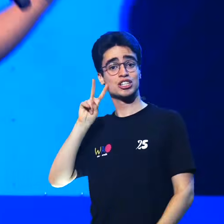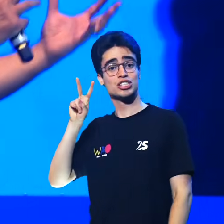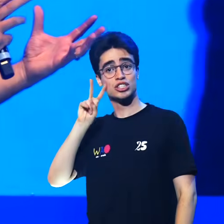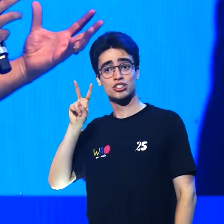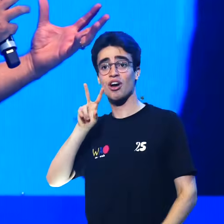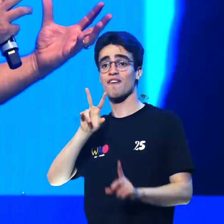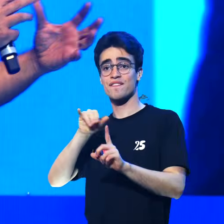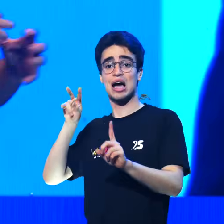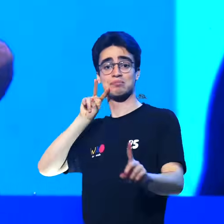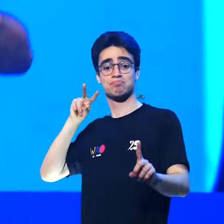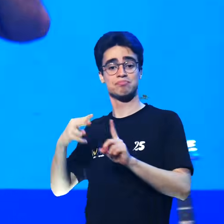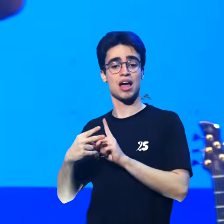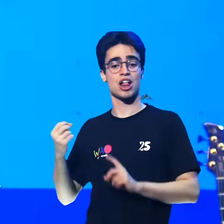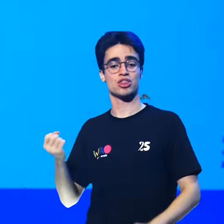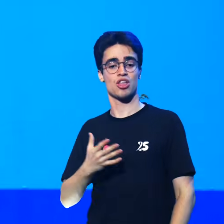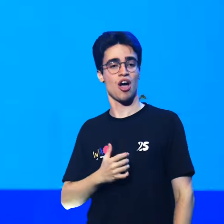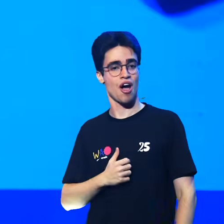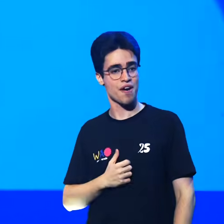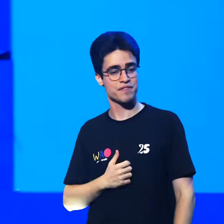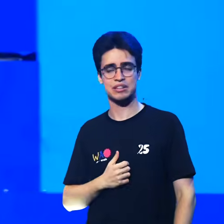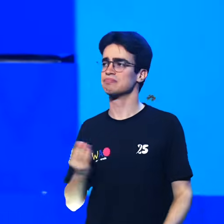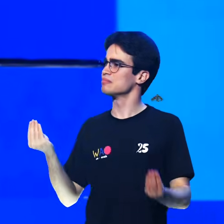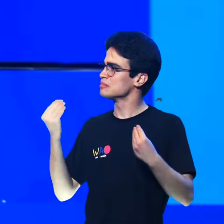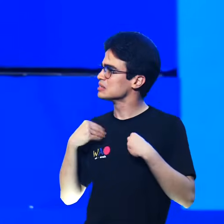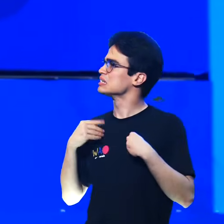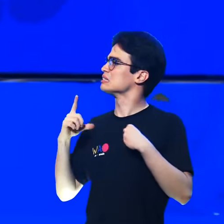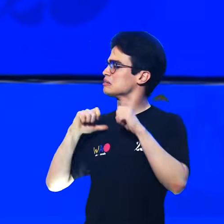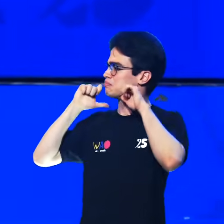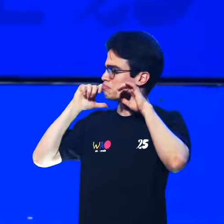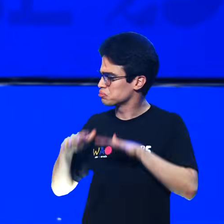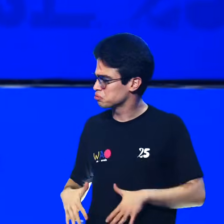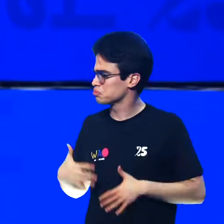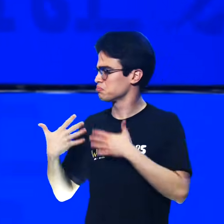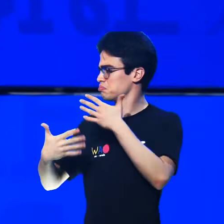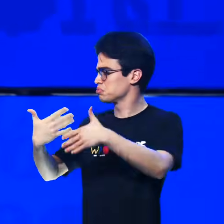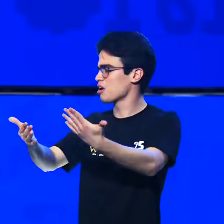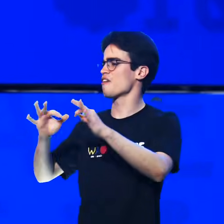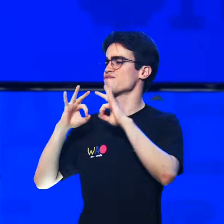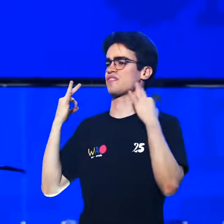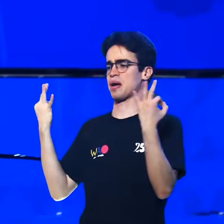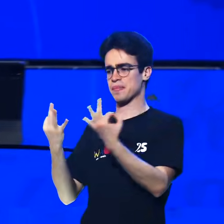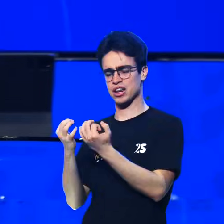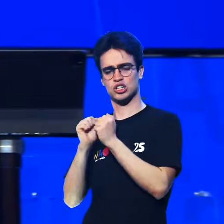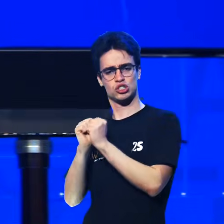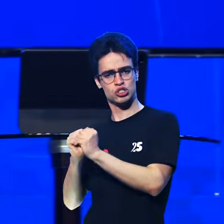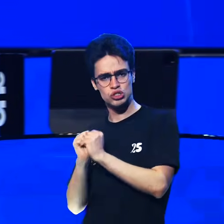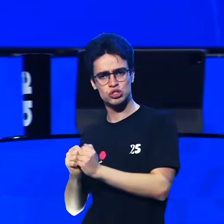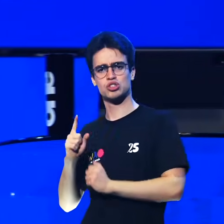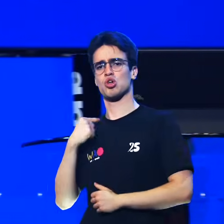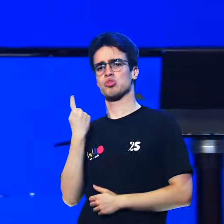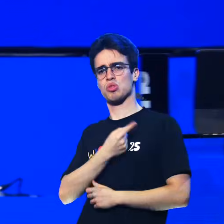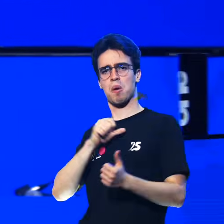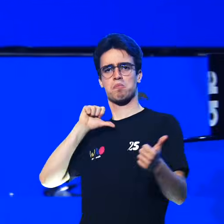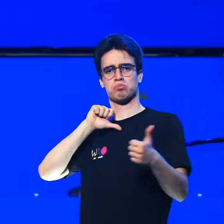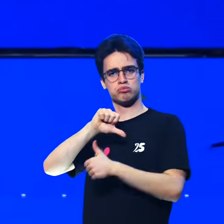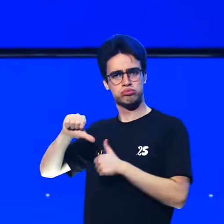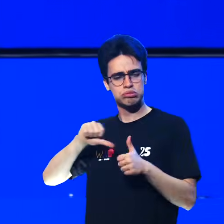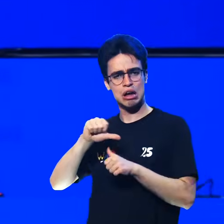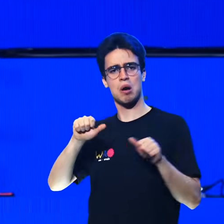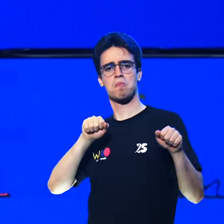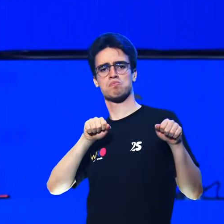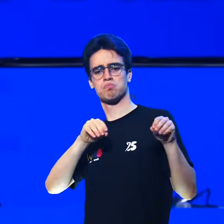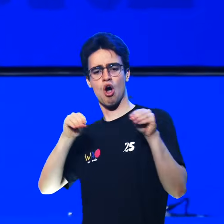nova perspectiva. Aqui nós vamos prosperar, aqui nós vamos construir família, nós estamos nos mudando, nós estamos nos movendo,